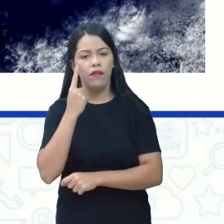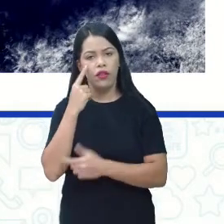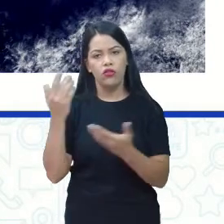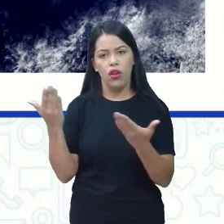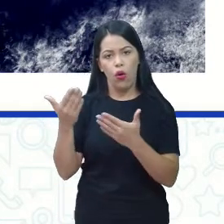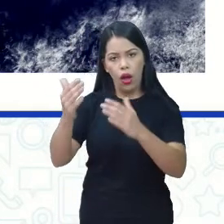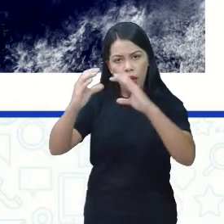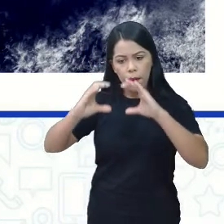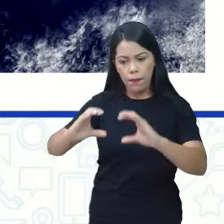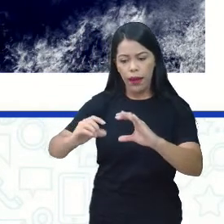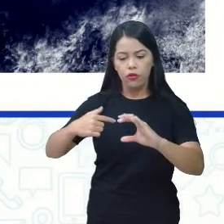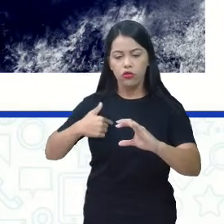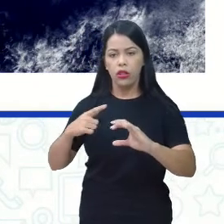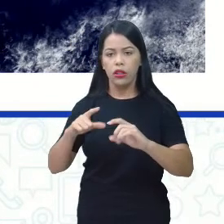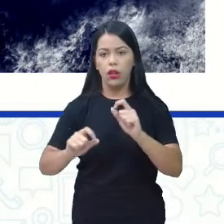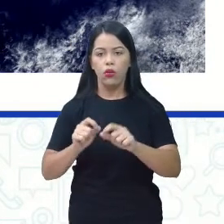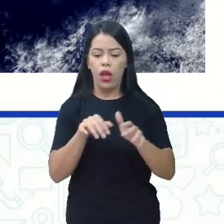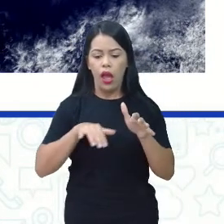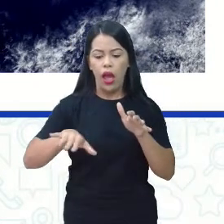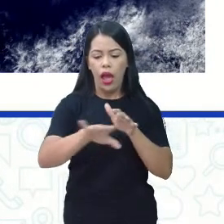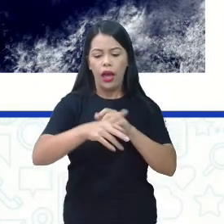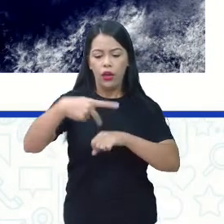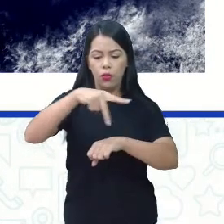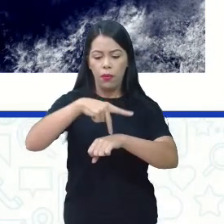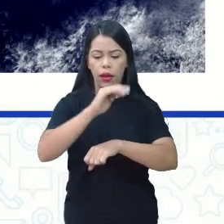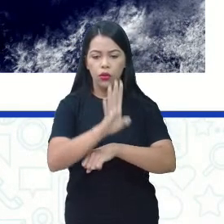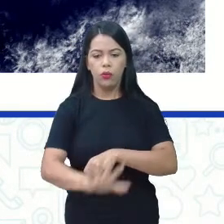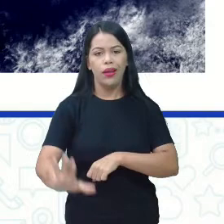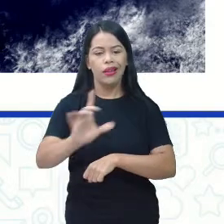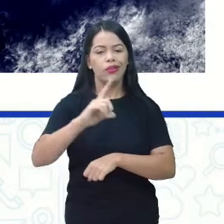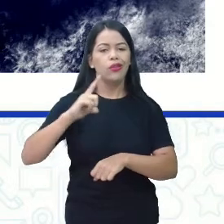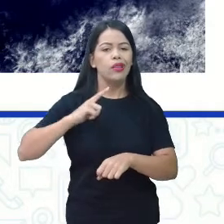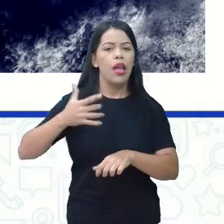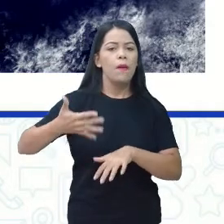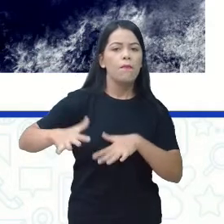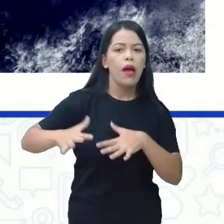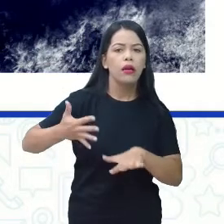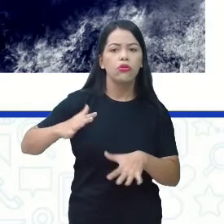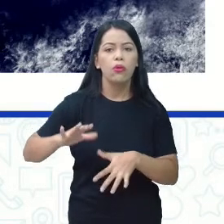embaixo, ó, a superfície do Brasil possui valor aproximado de